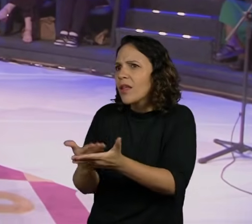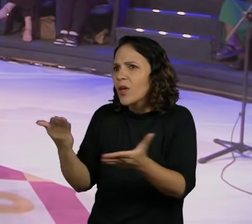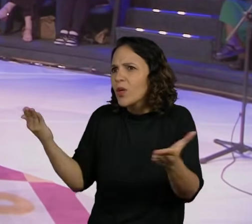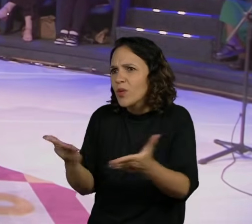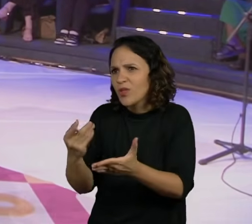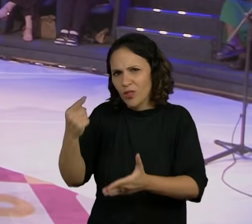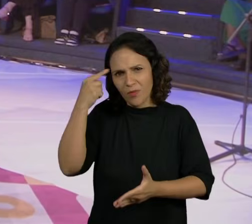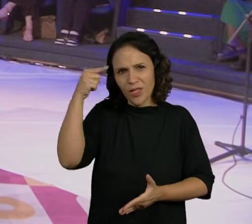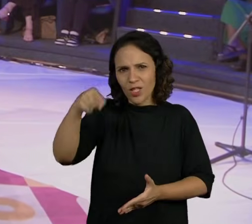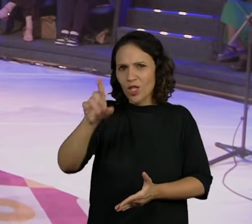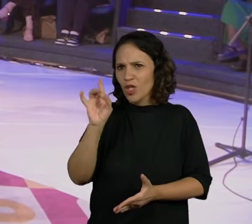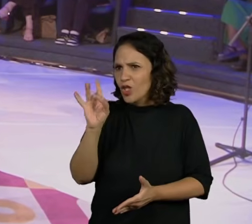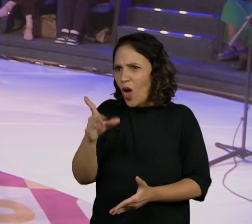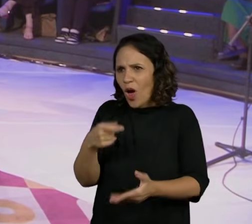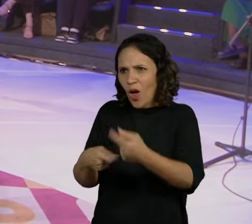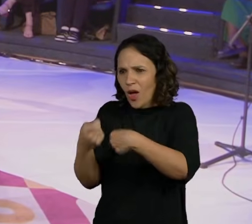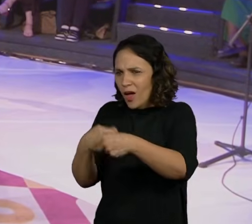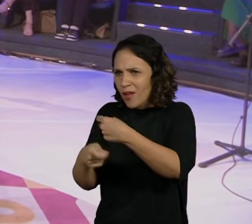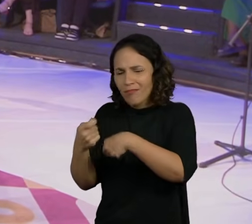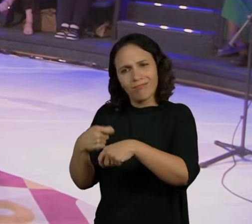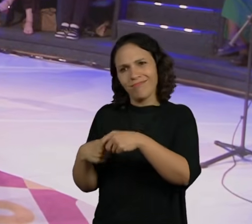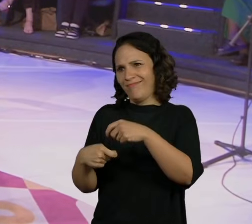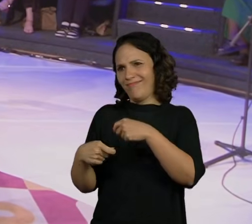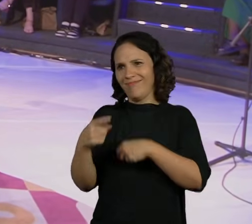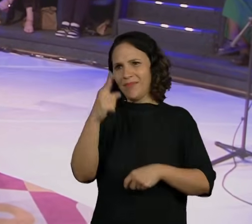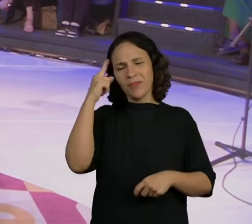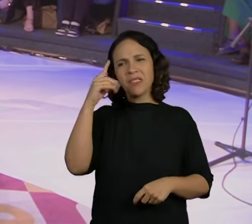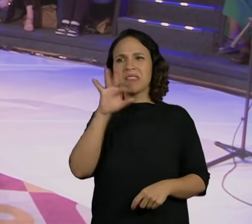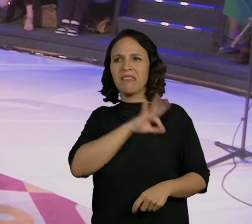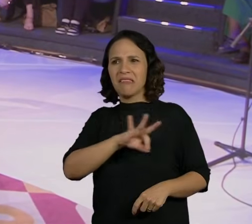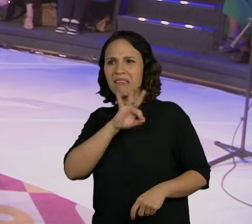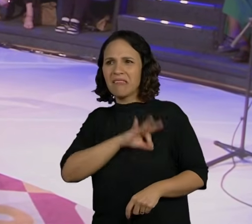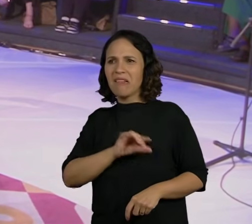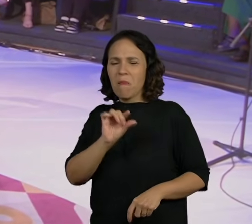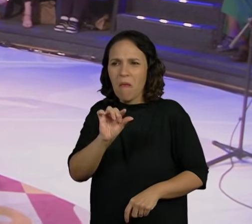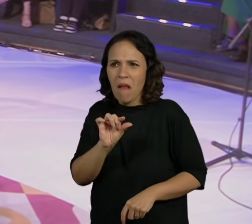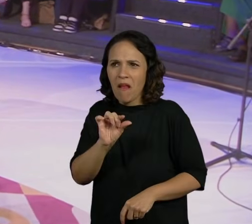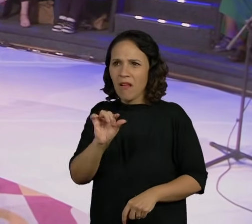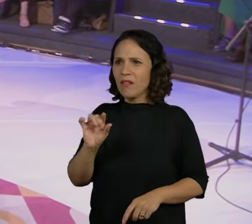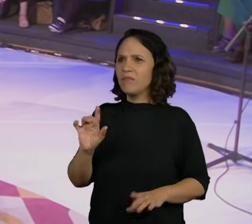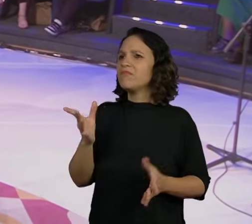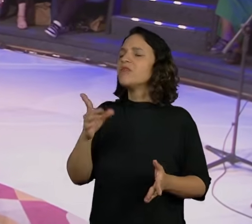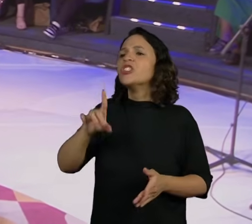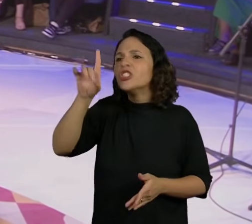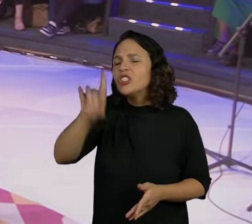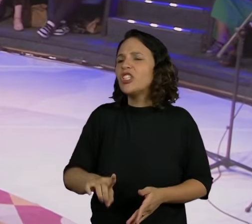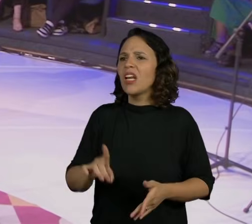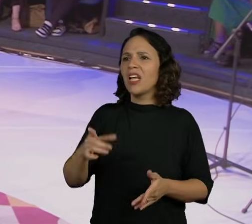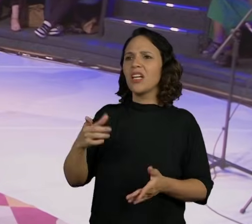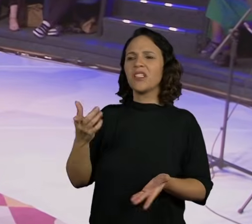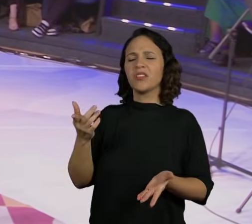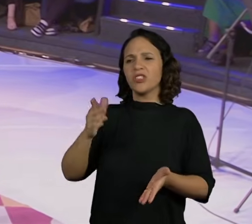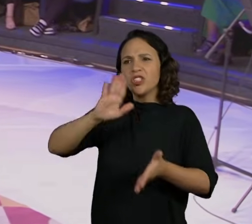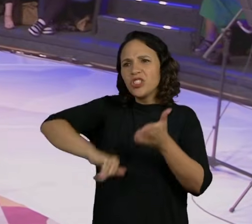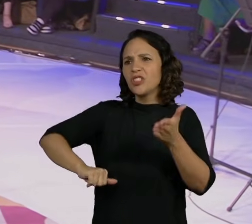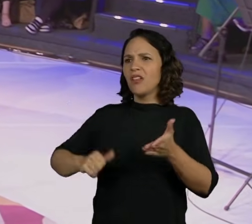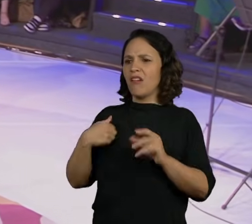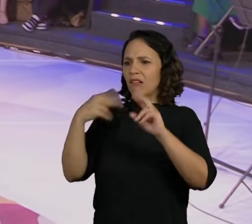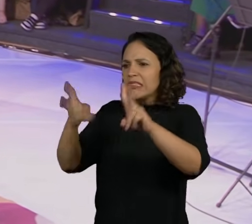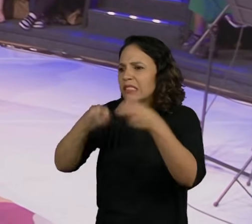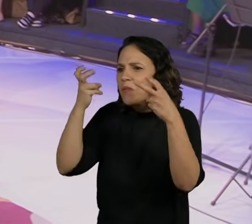só econômica. Não é só que você achate salário, retire de direito, explore. Hoje em dia todo